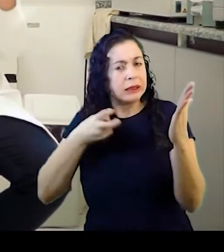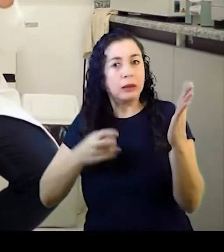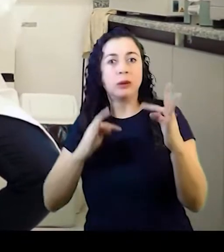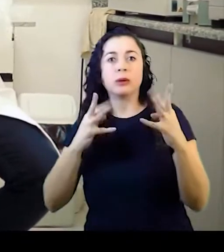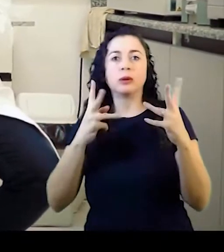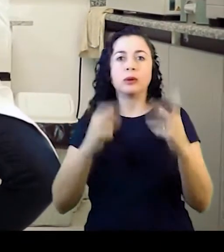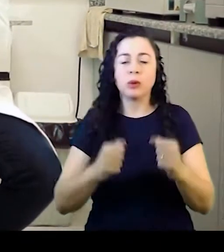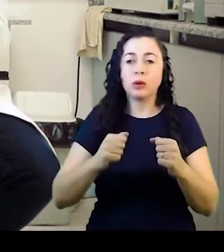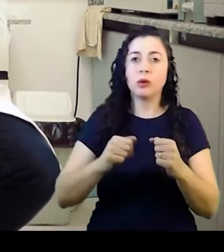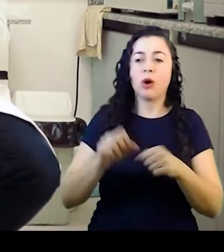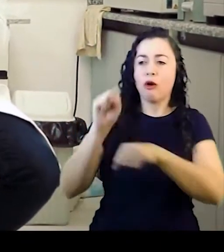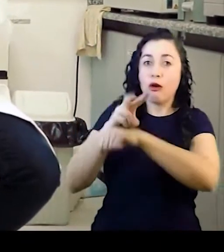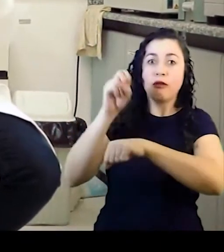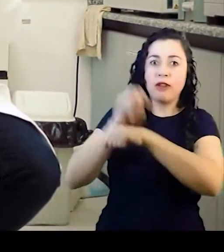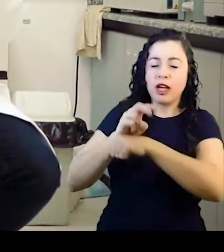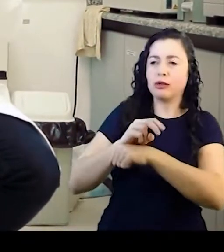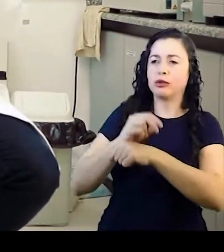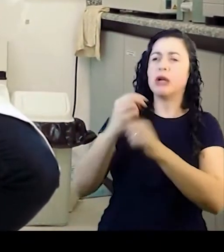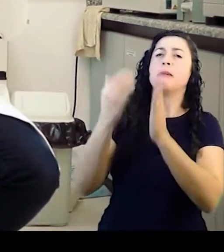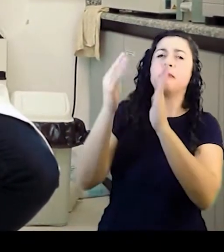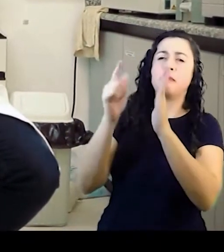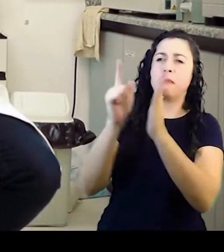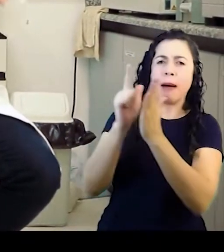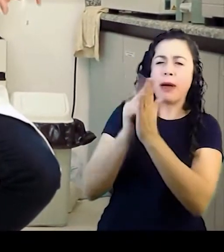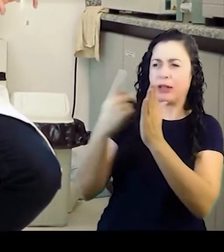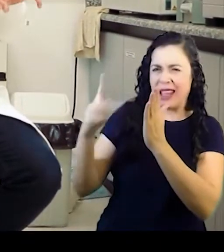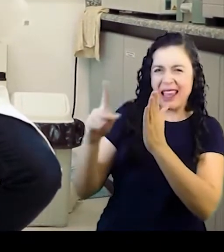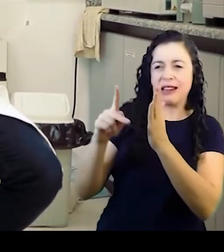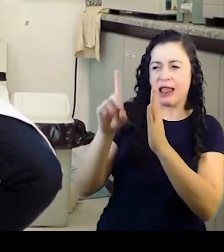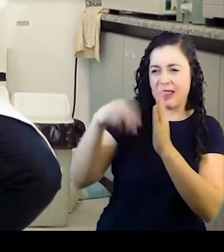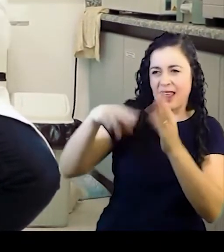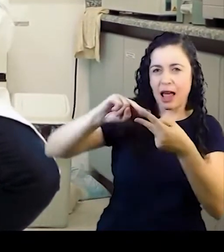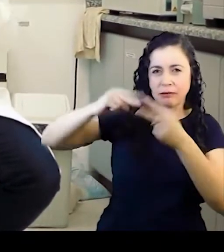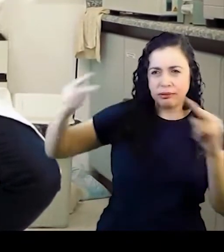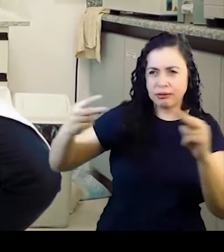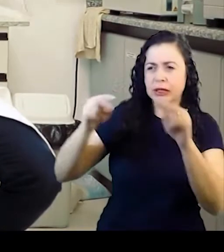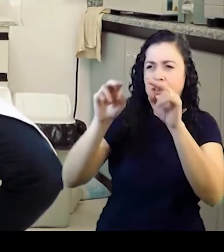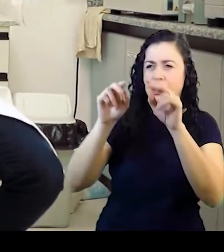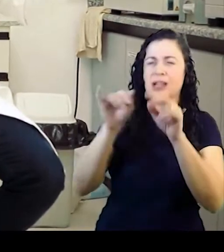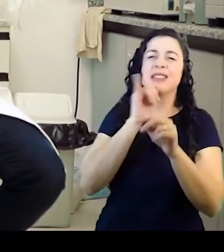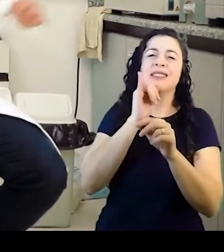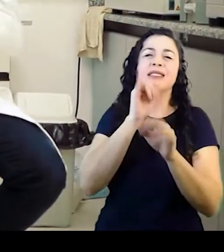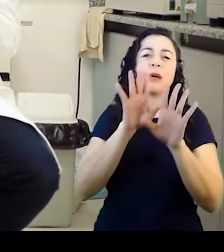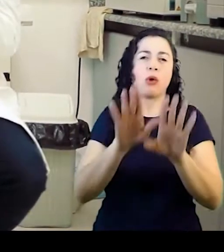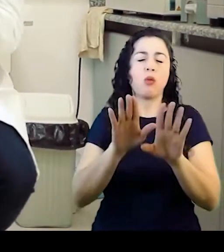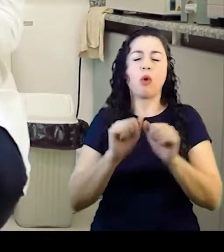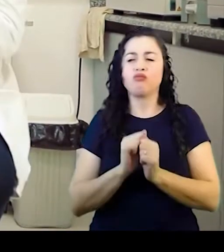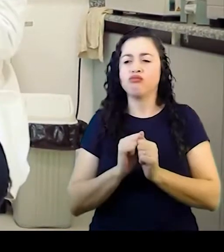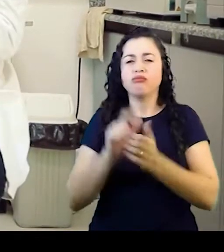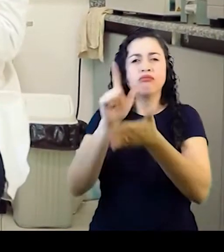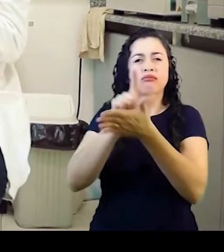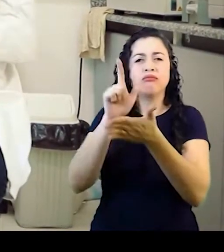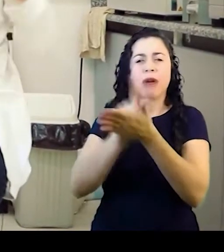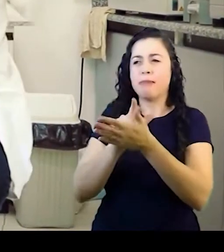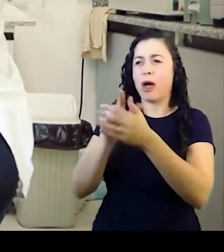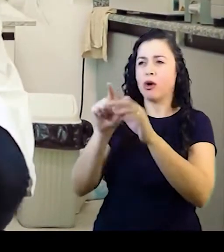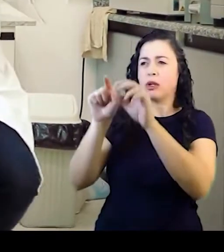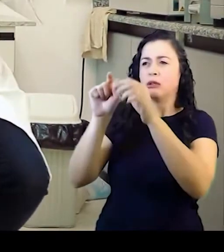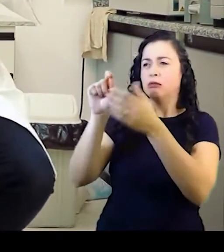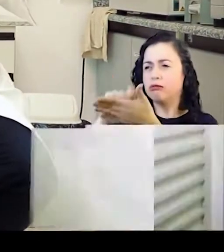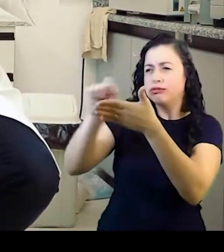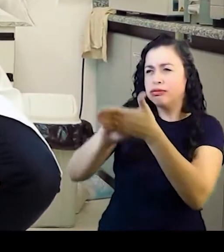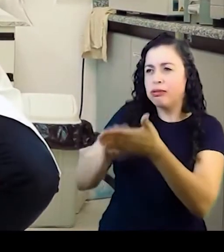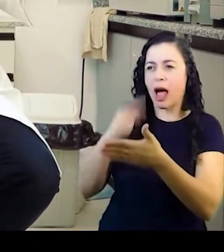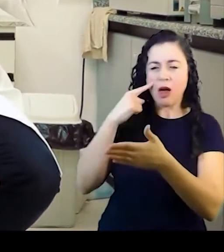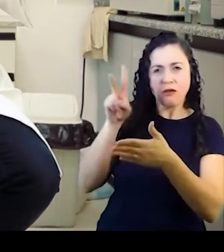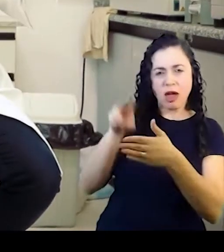é colocada dentro da célula, digitar, como você pega uma página, certo? E você transcreve. Eu olho que ela está